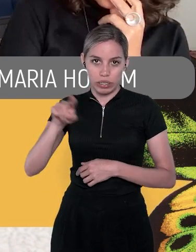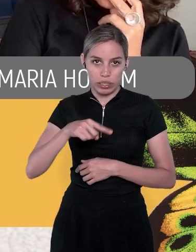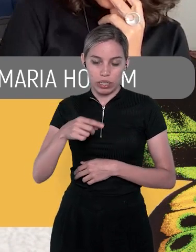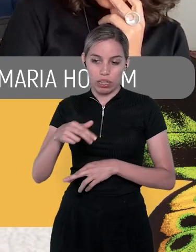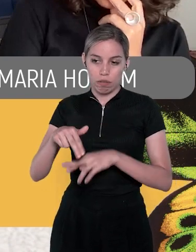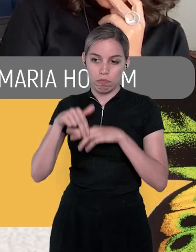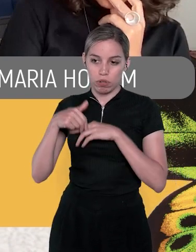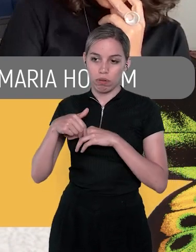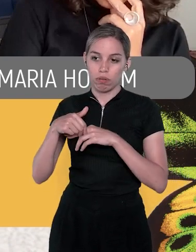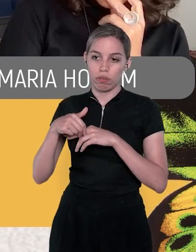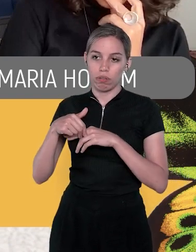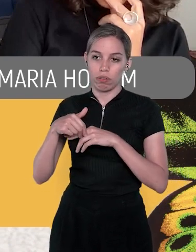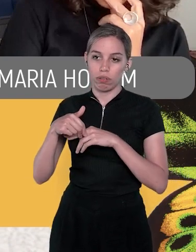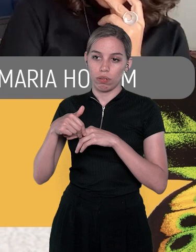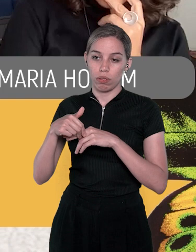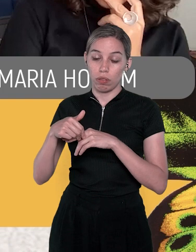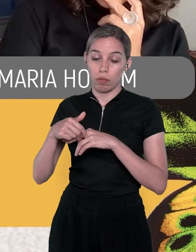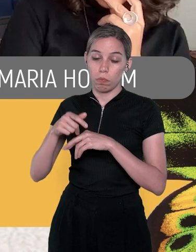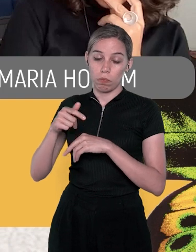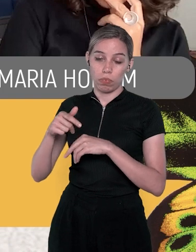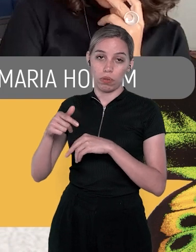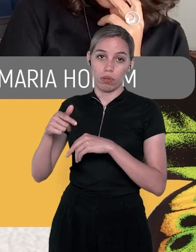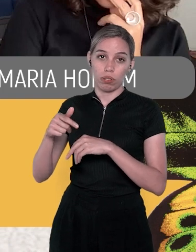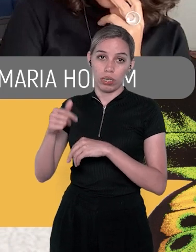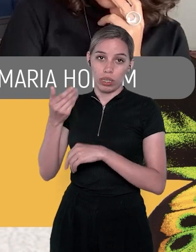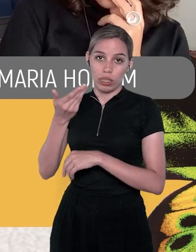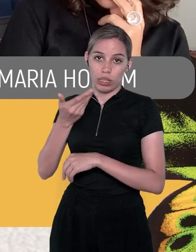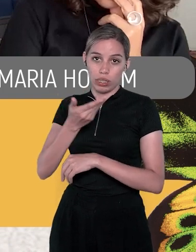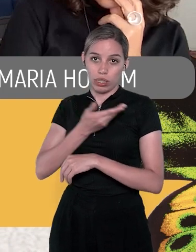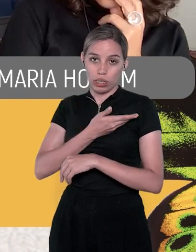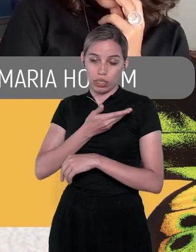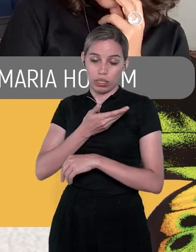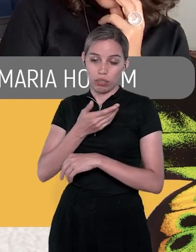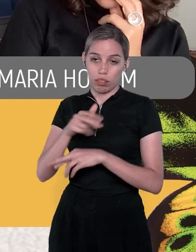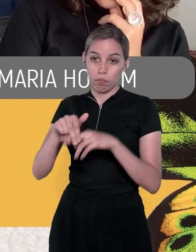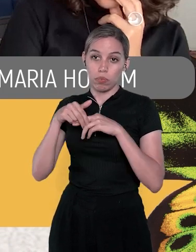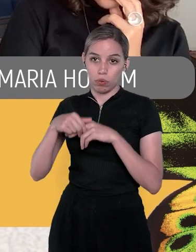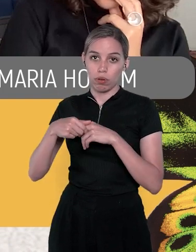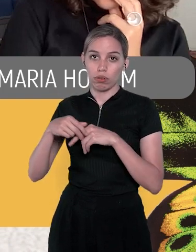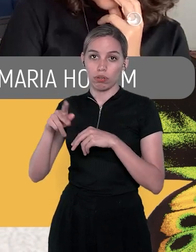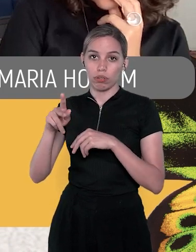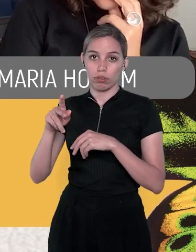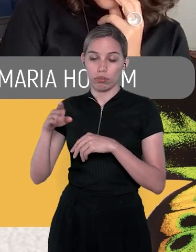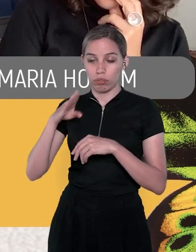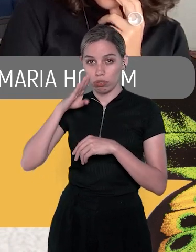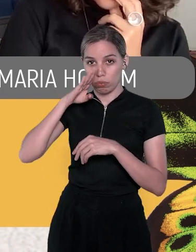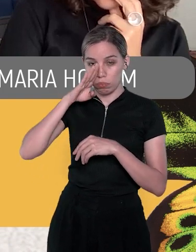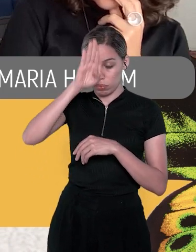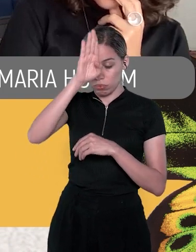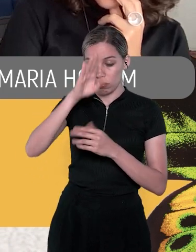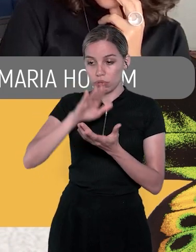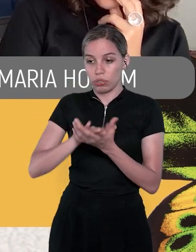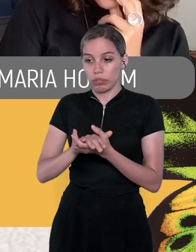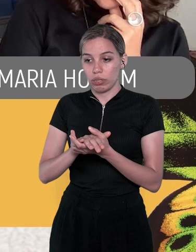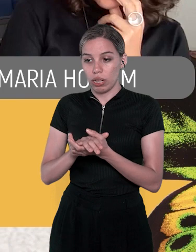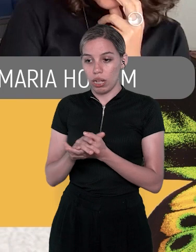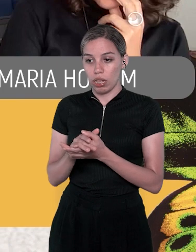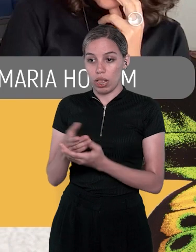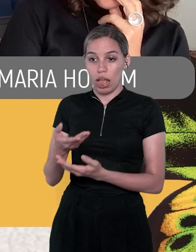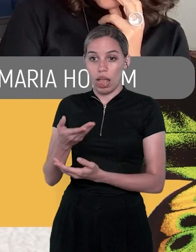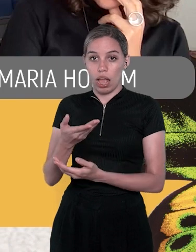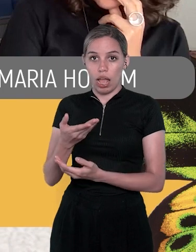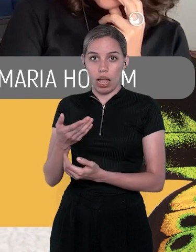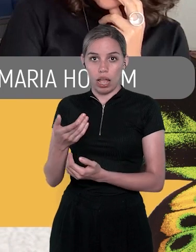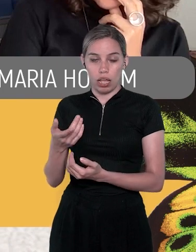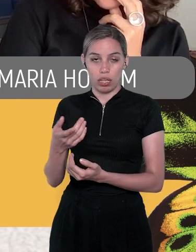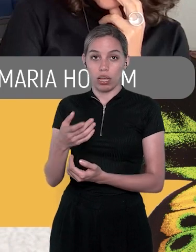e hostilizada pelas melhores amigas logo depois da vitória do Bolsonaro. Ela era contra e